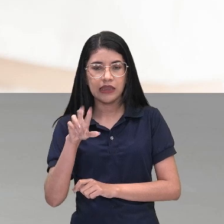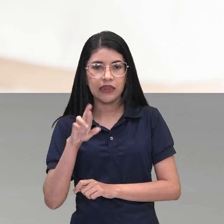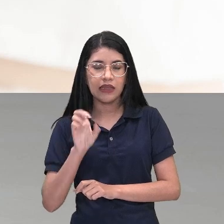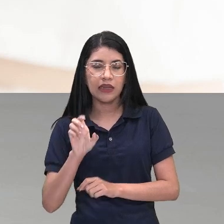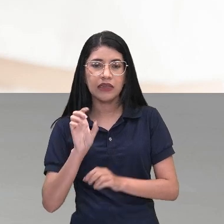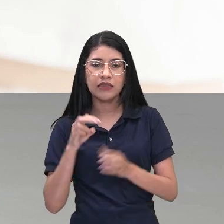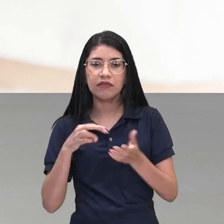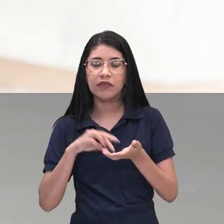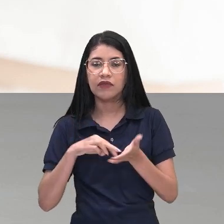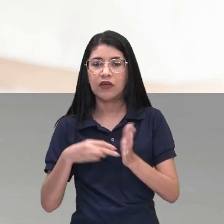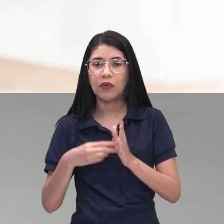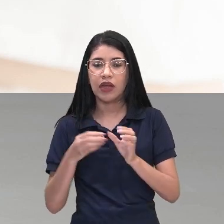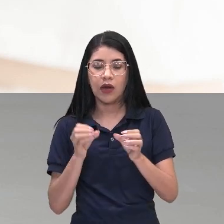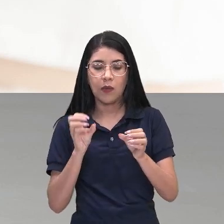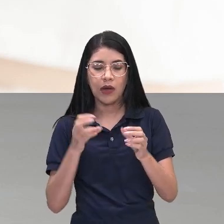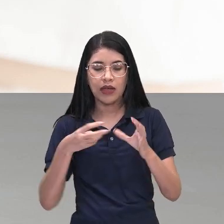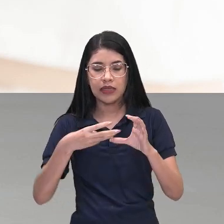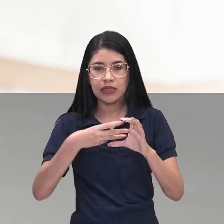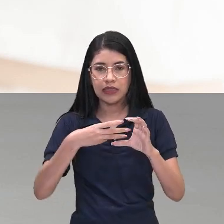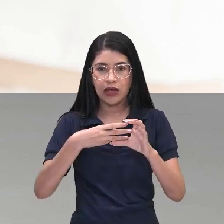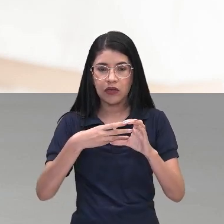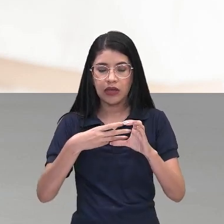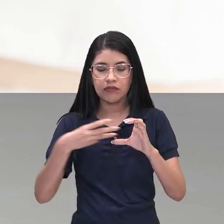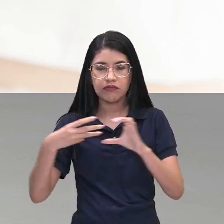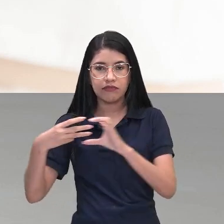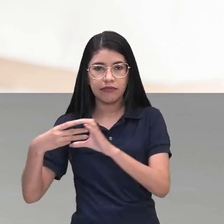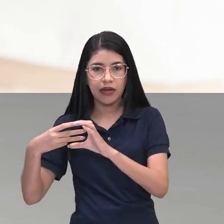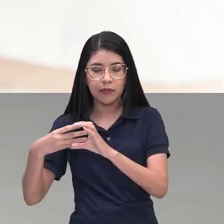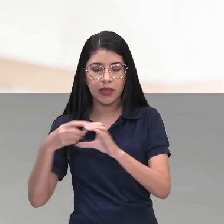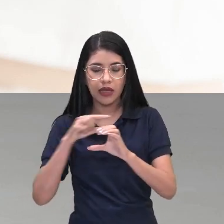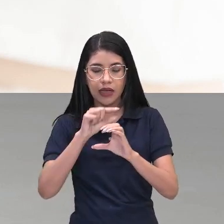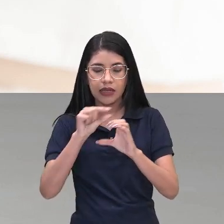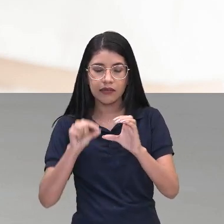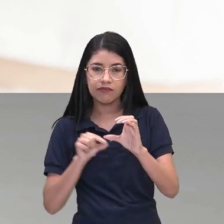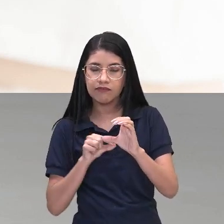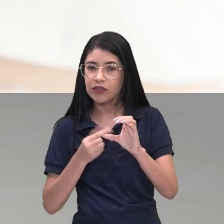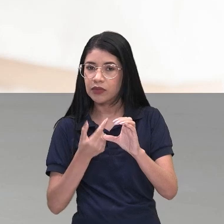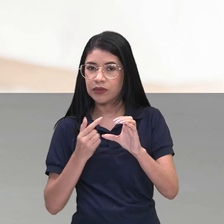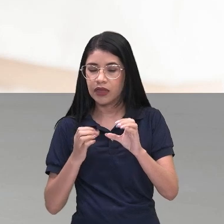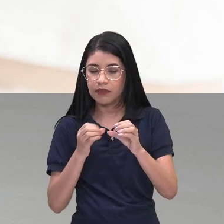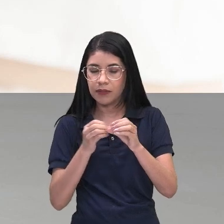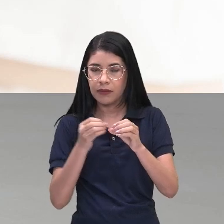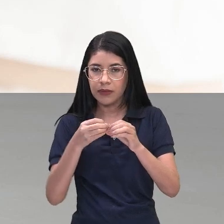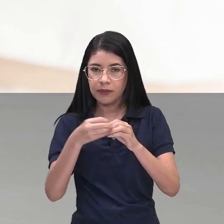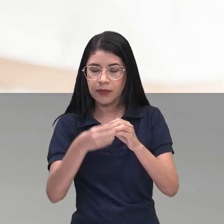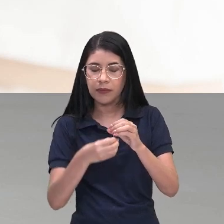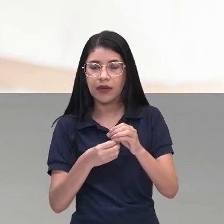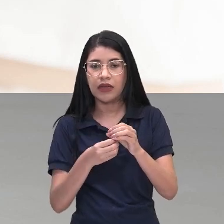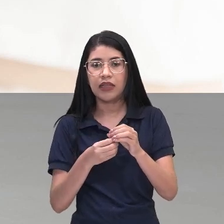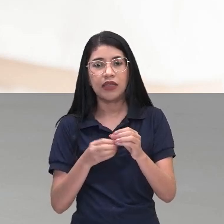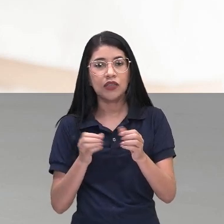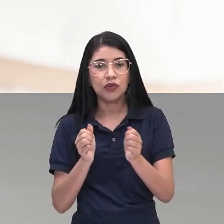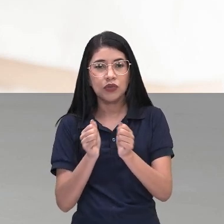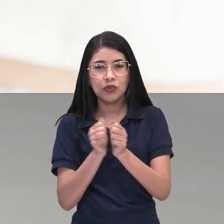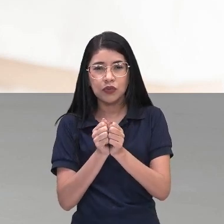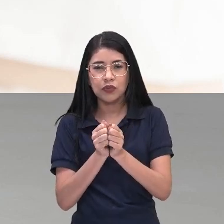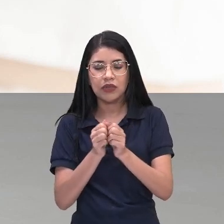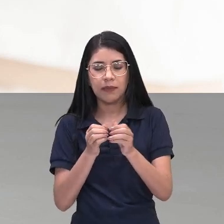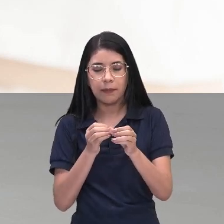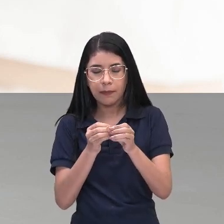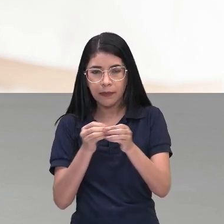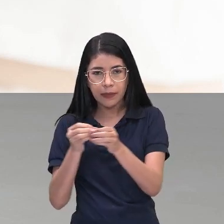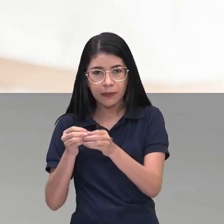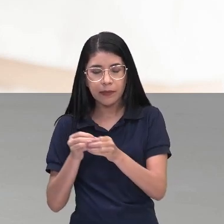Então, intercelular é entre uma célula e outra. Como as células do tecido epitelial estão justapostas ali, ó, bem